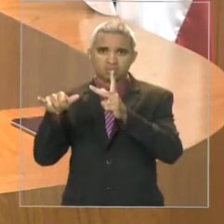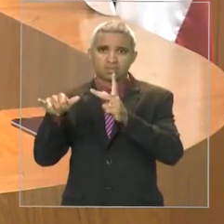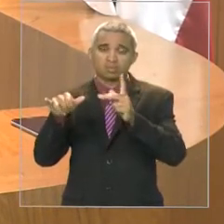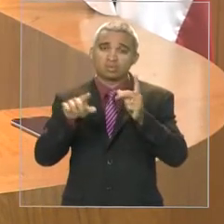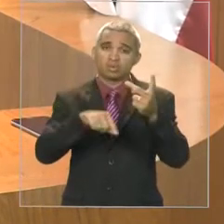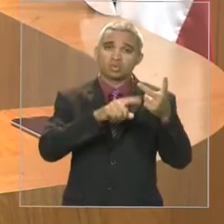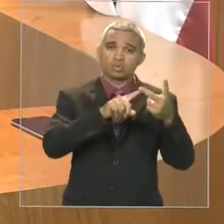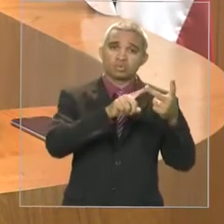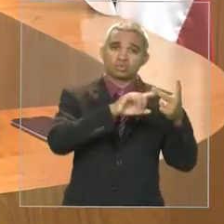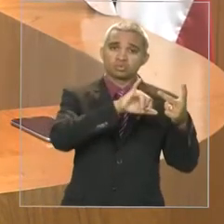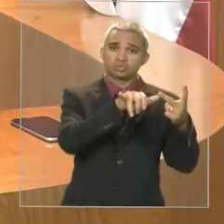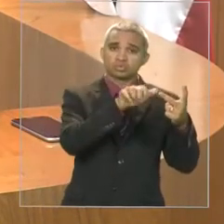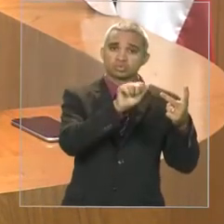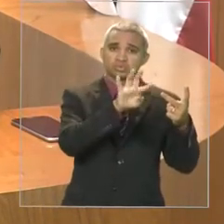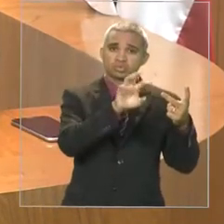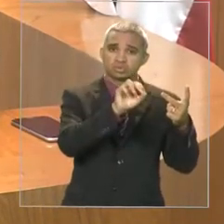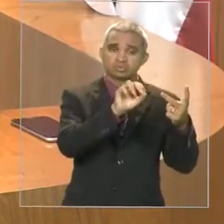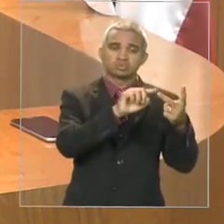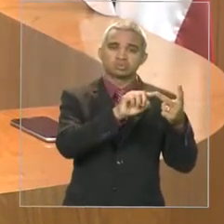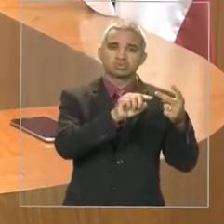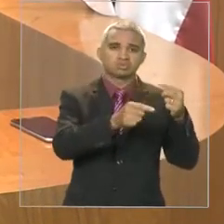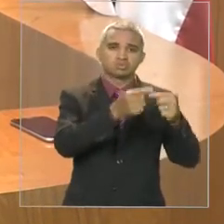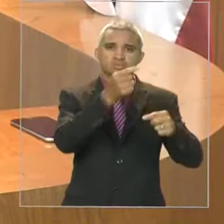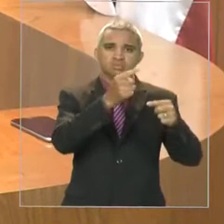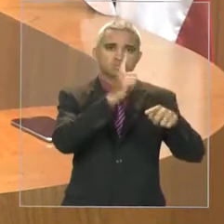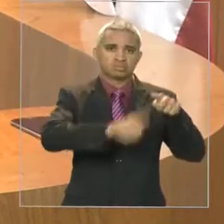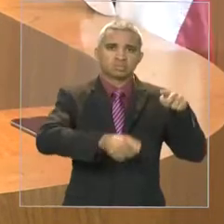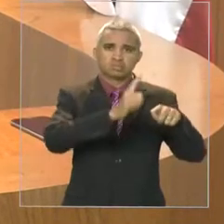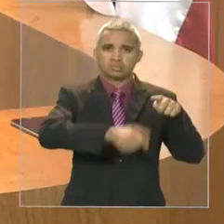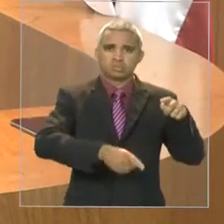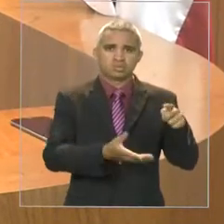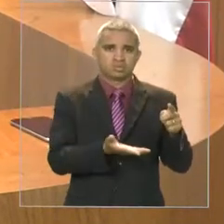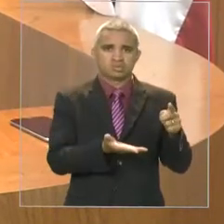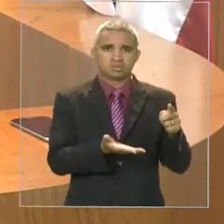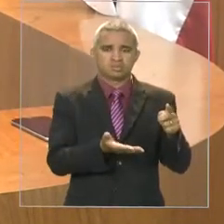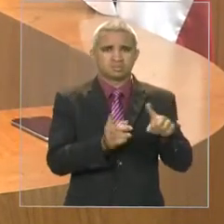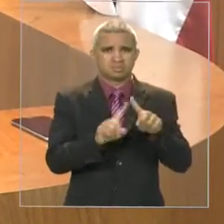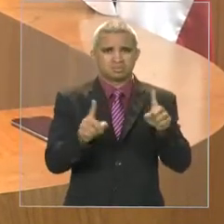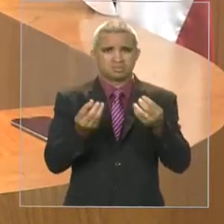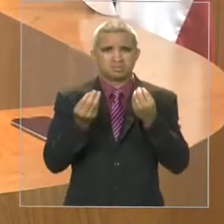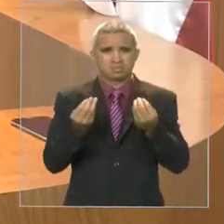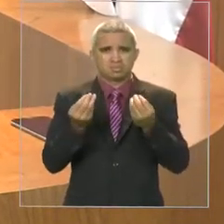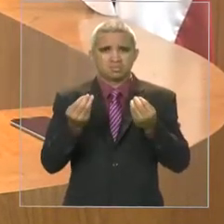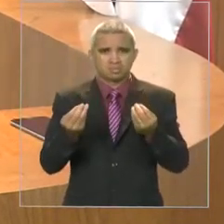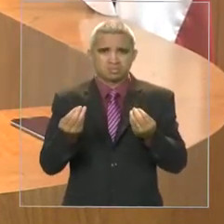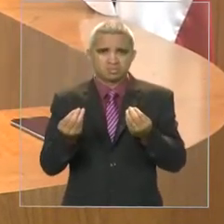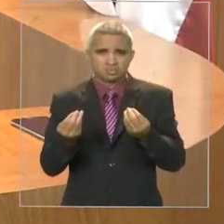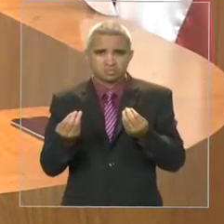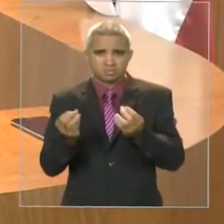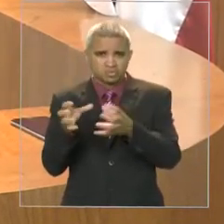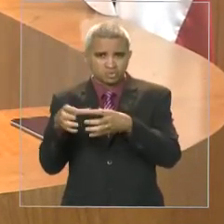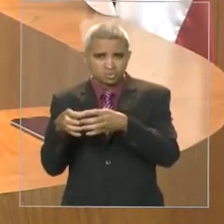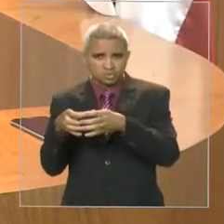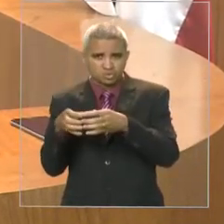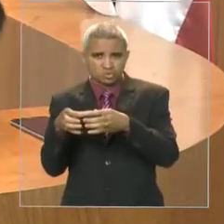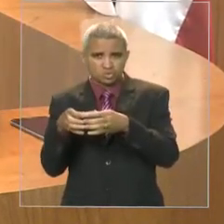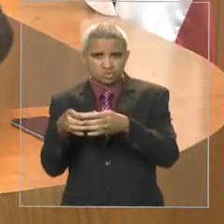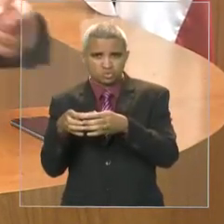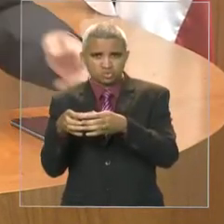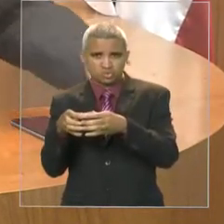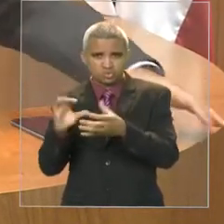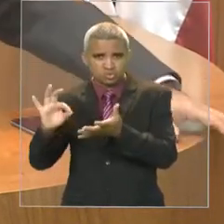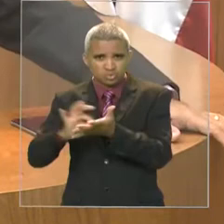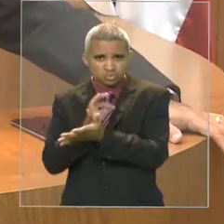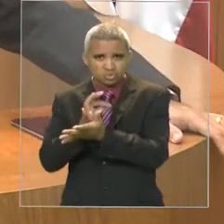Ora, será que a equipe de licitação do governo do Estado faz uma licitação de 5 milhões de reais e não se dá sequer